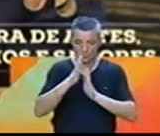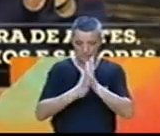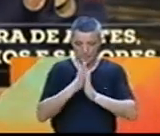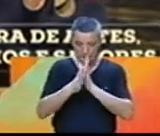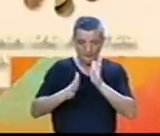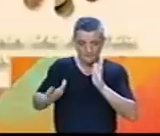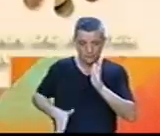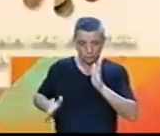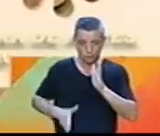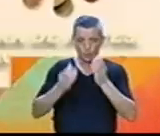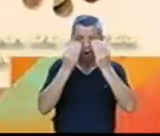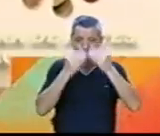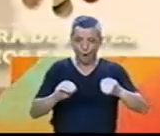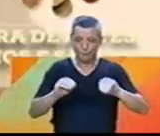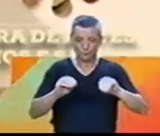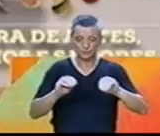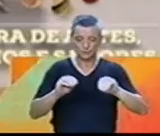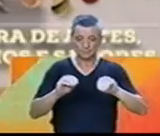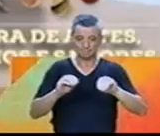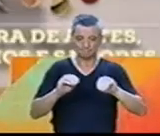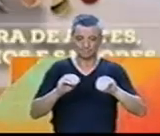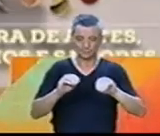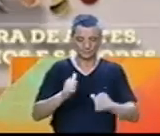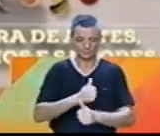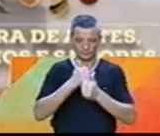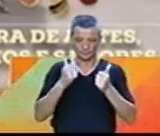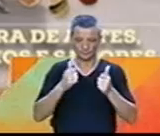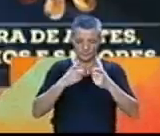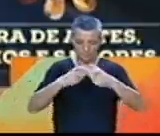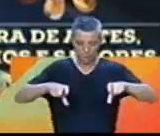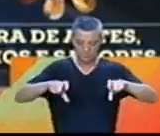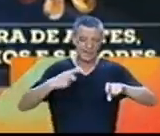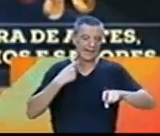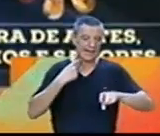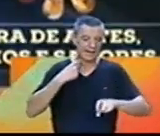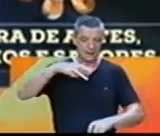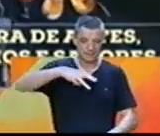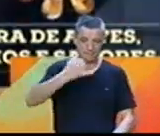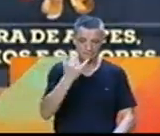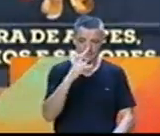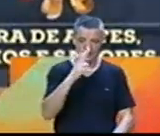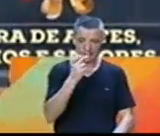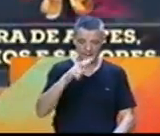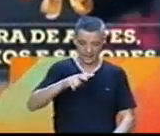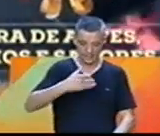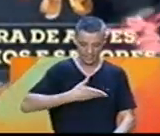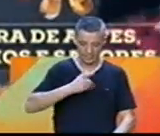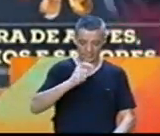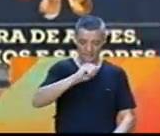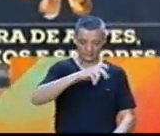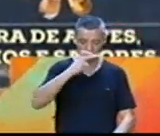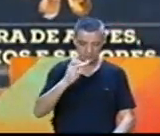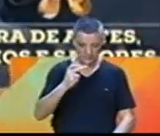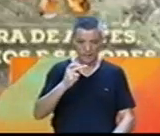revueltos, depois dá nisto, não? Não, é melhor, tem que vir à procura. É melhor ir comer uma boa posta mirandesa em Vimioso. E é também uma oportunidade de